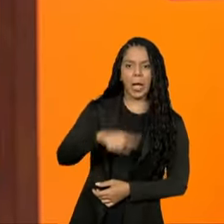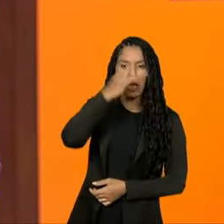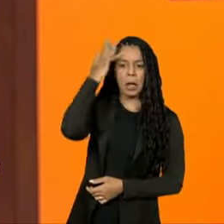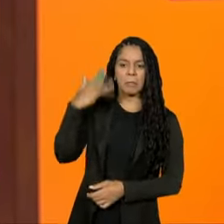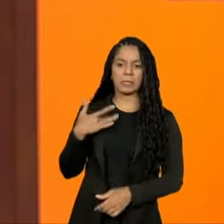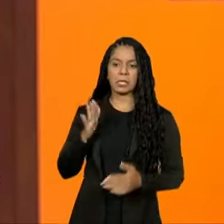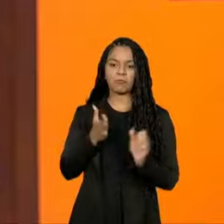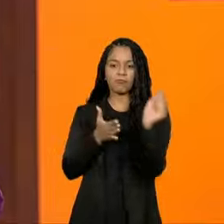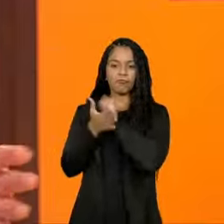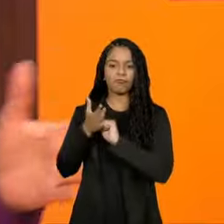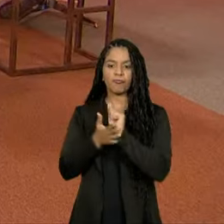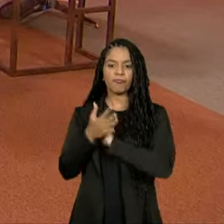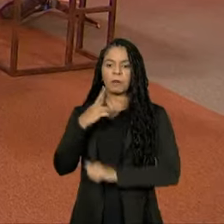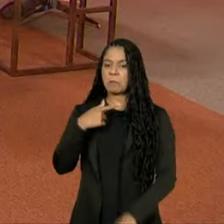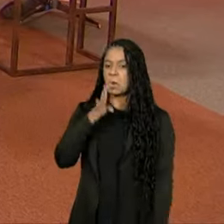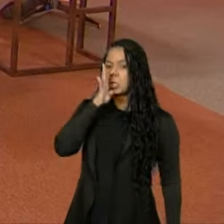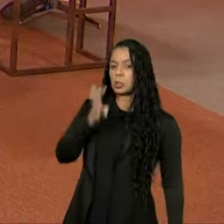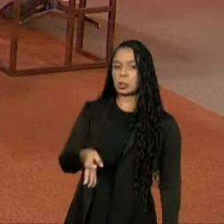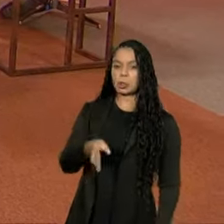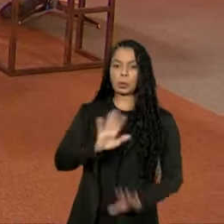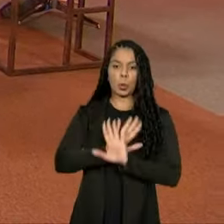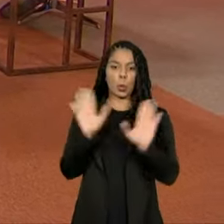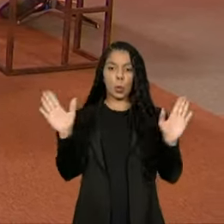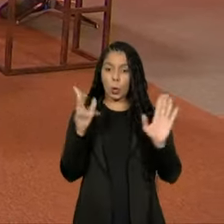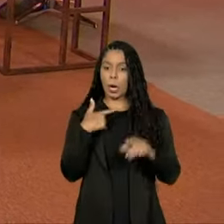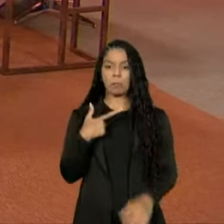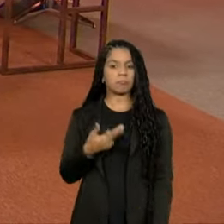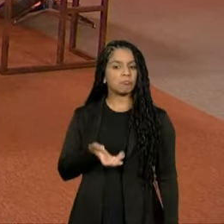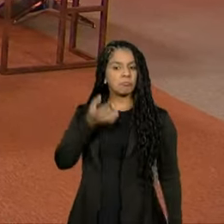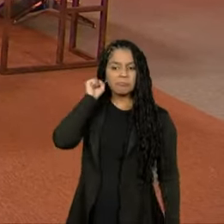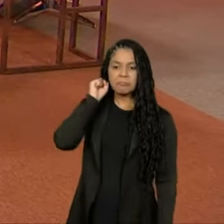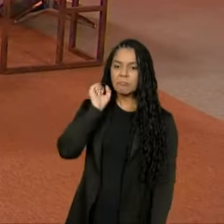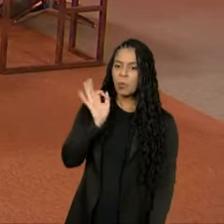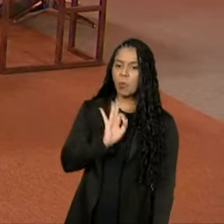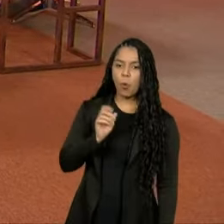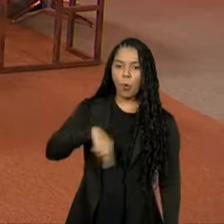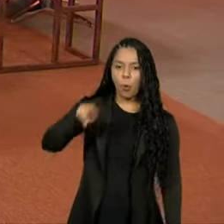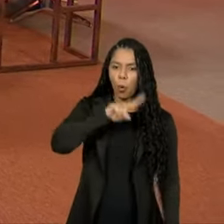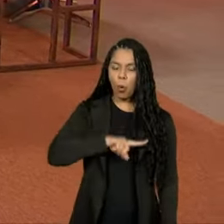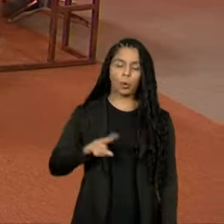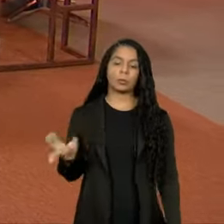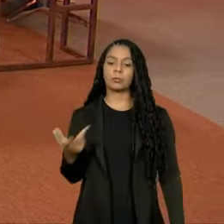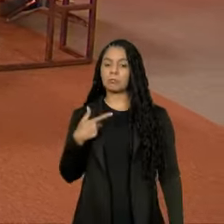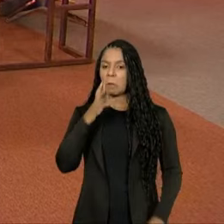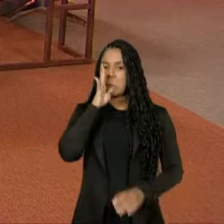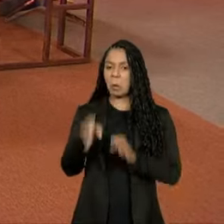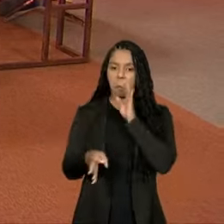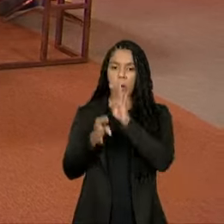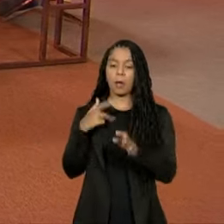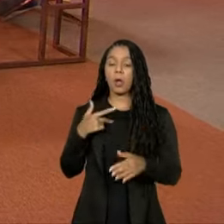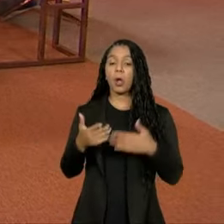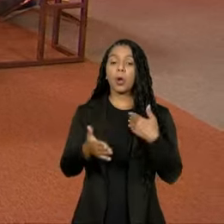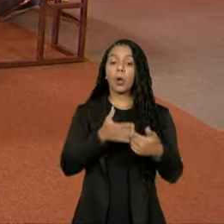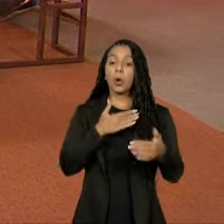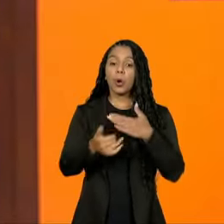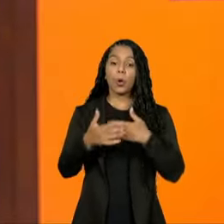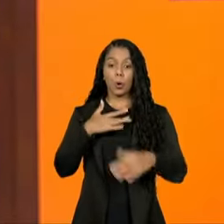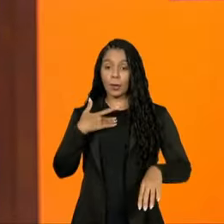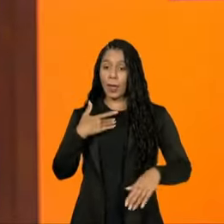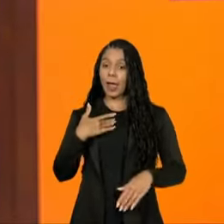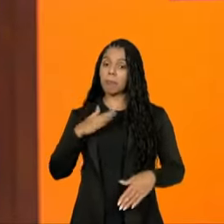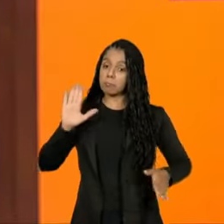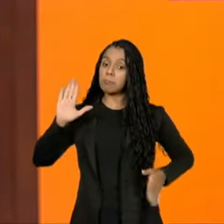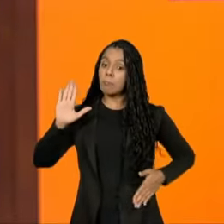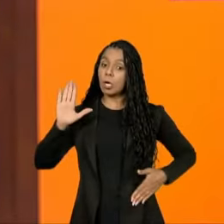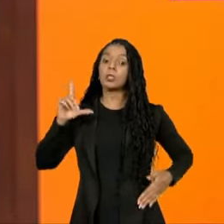tudo imediatamente... Julga sem julgar, né? Não escuta o outro. Então, assim, qualquer bandido tem direito ao contraditório? Tem,